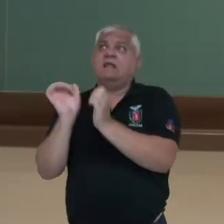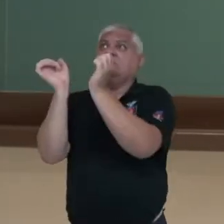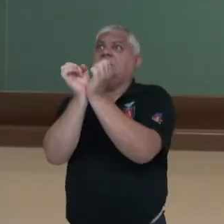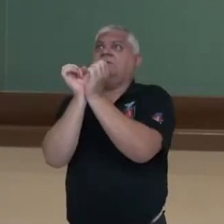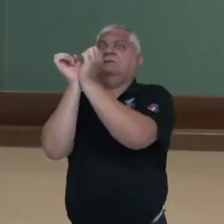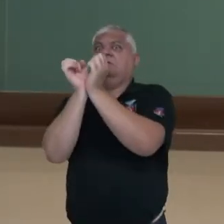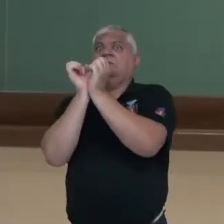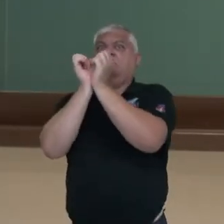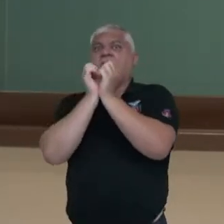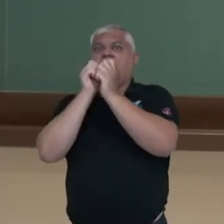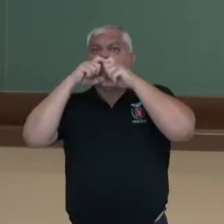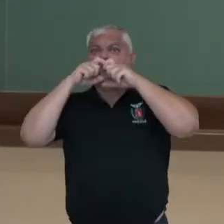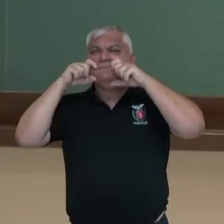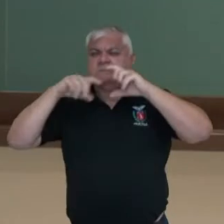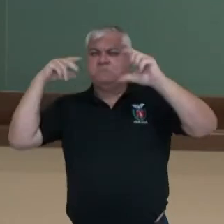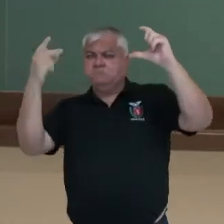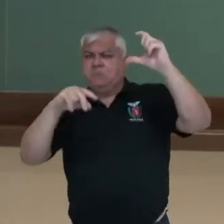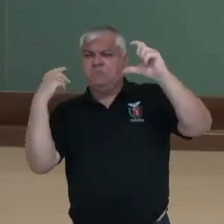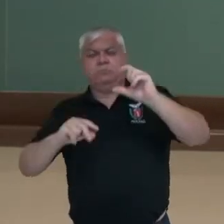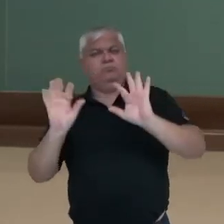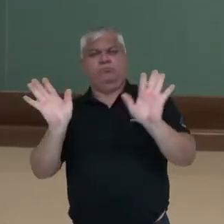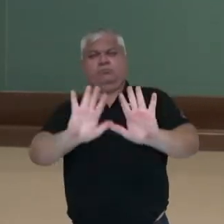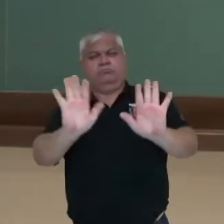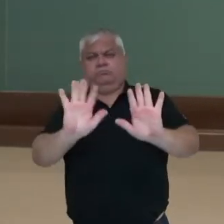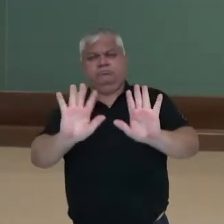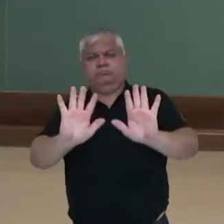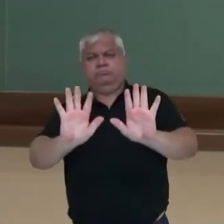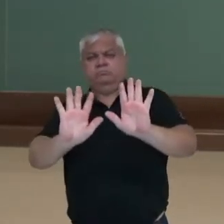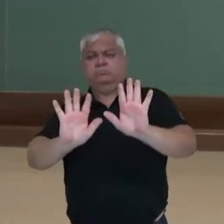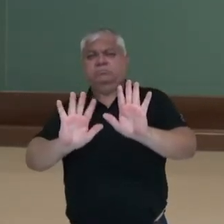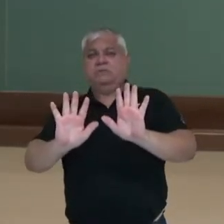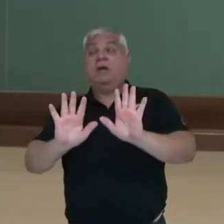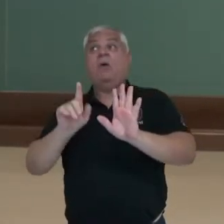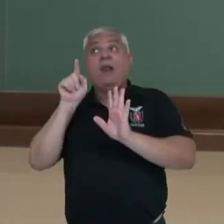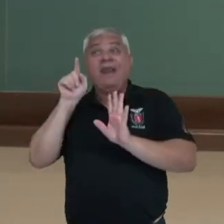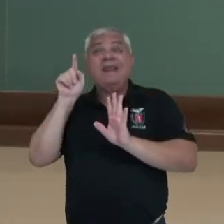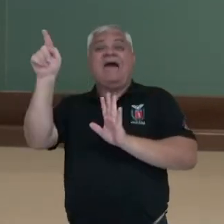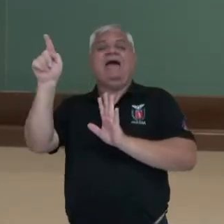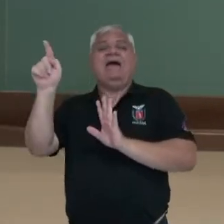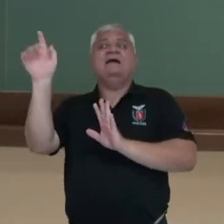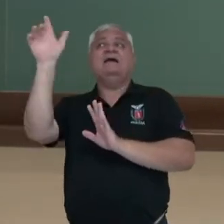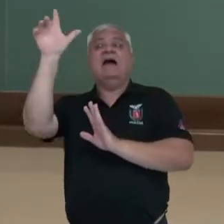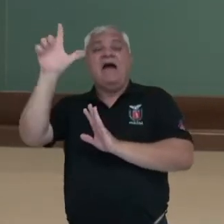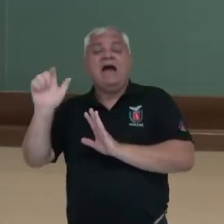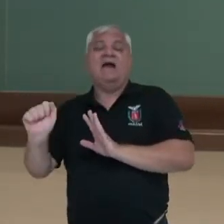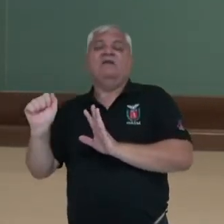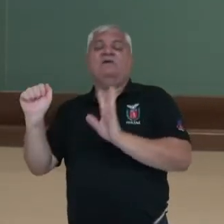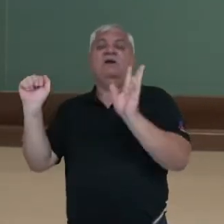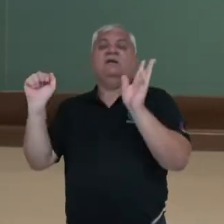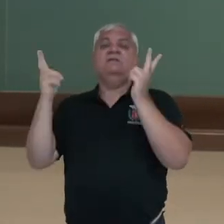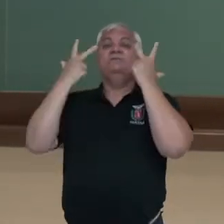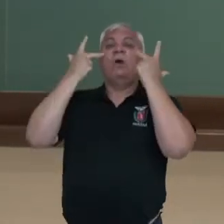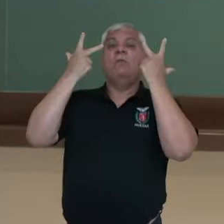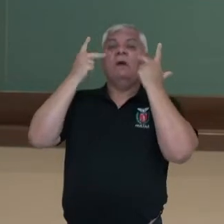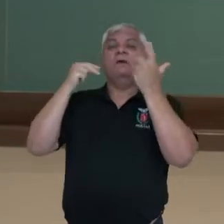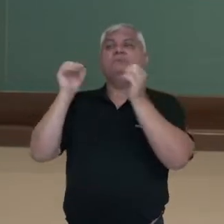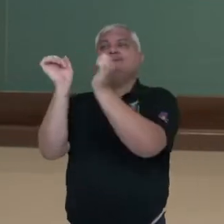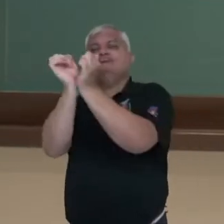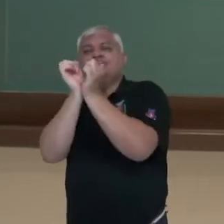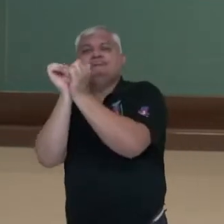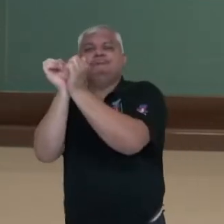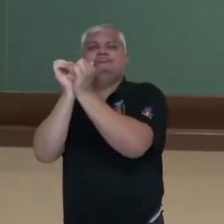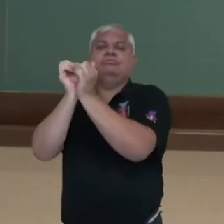visão acorrentada, chicoteada, com pelourinho. Isso daí é escravidão aqui no Brasil colonial, na América Portuguesa